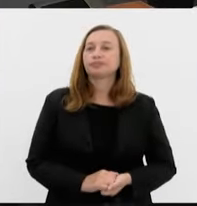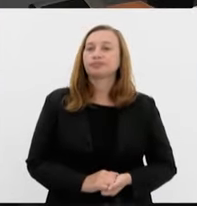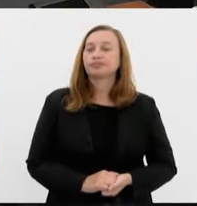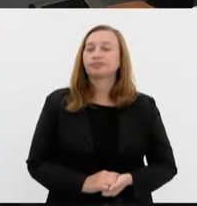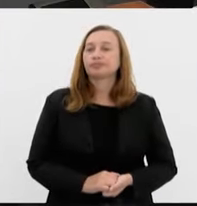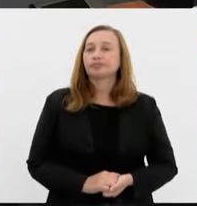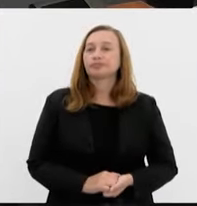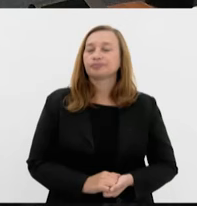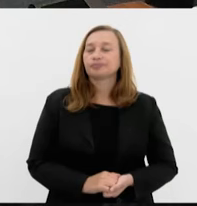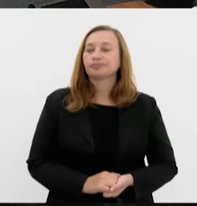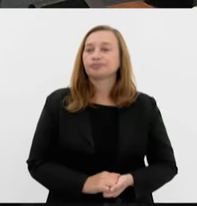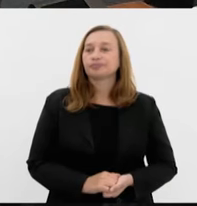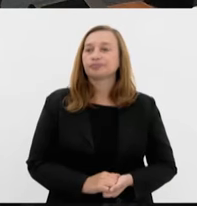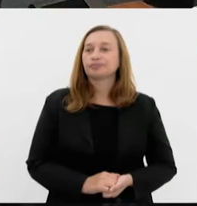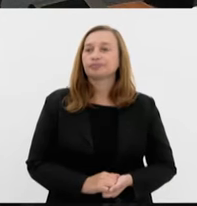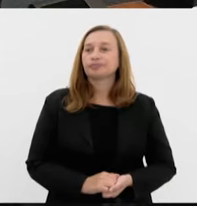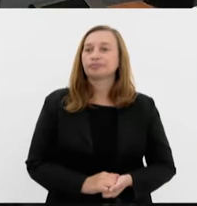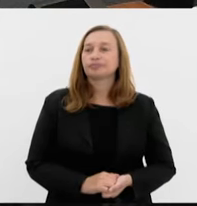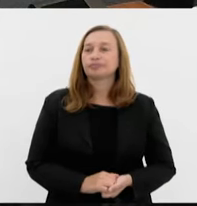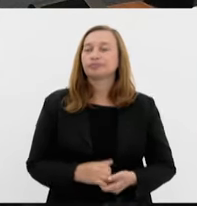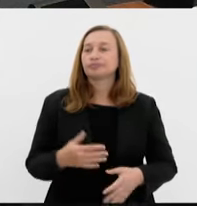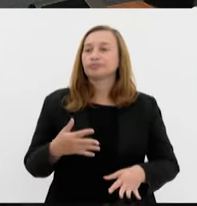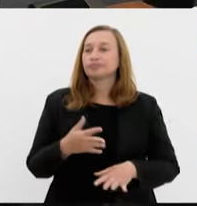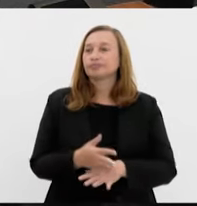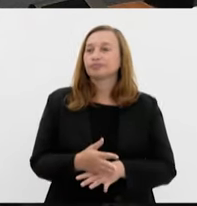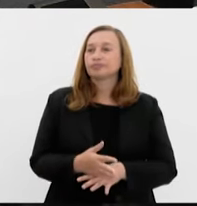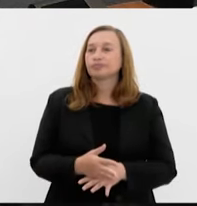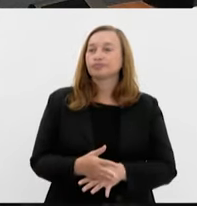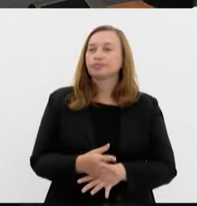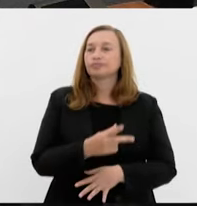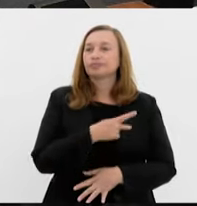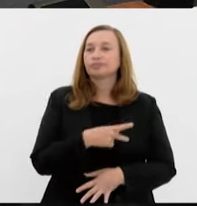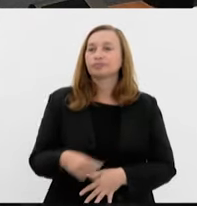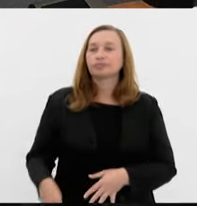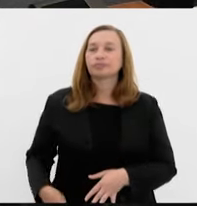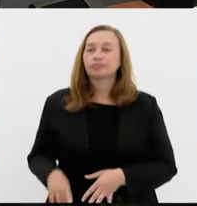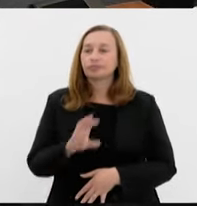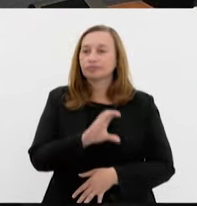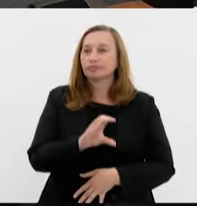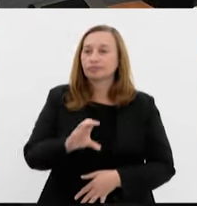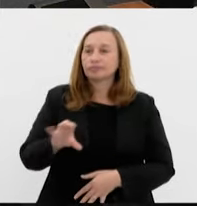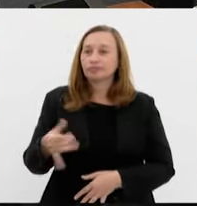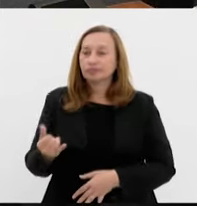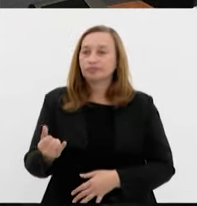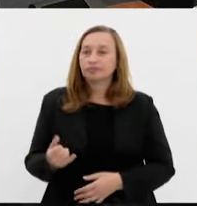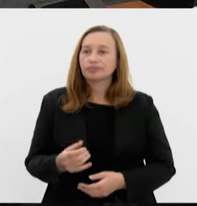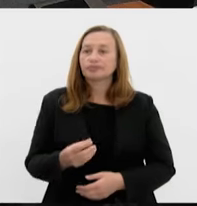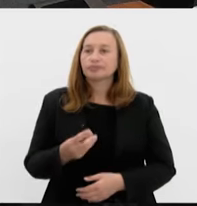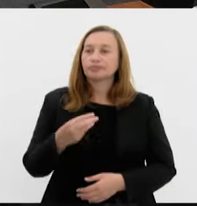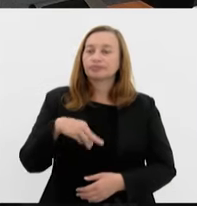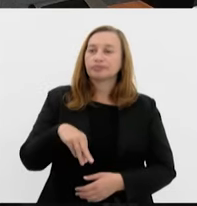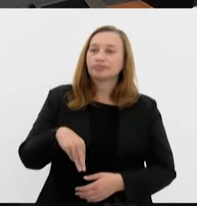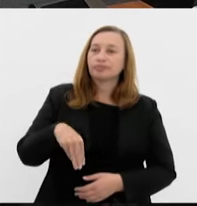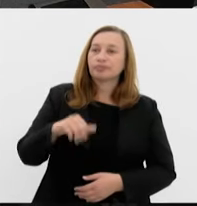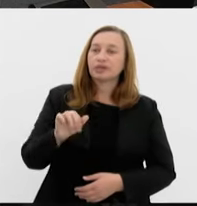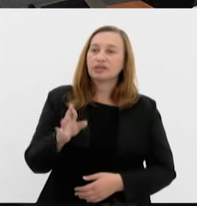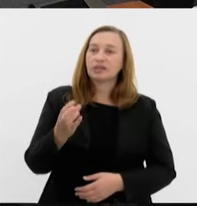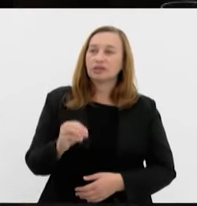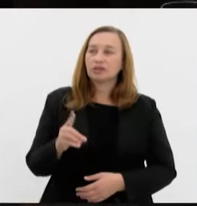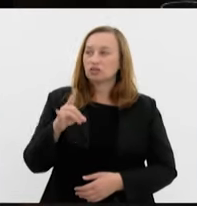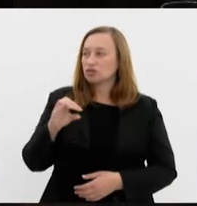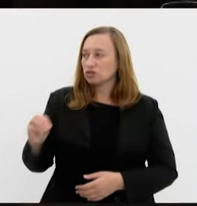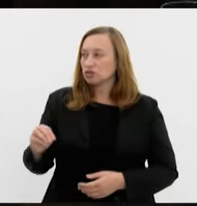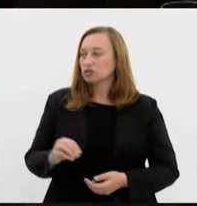presente Opa chegou nosso n presidente da ccj aqui Marcelo Dino eu falar para ele que na